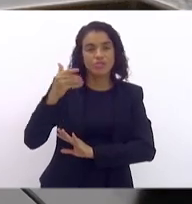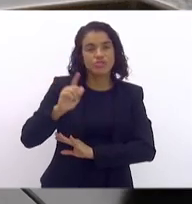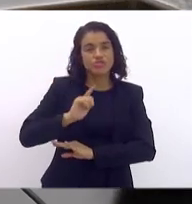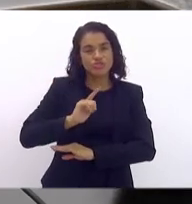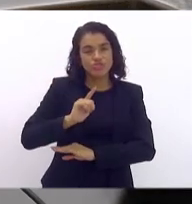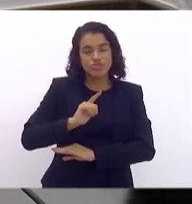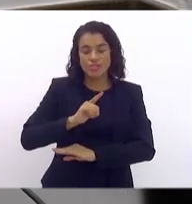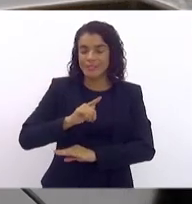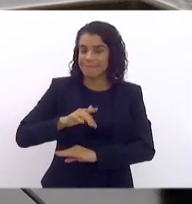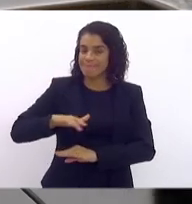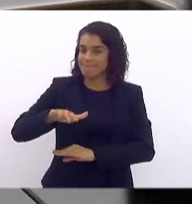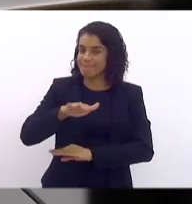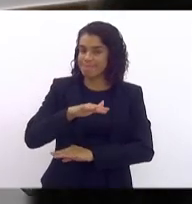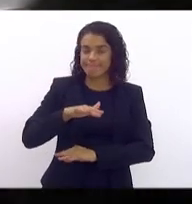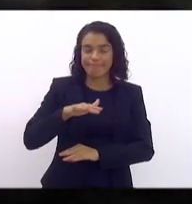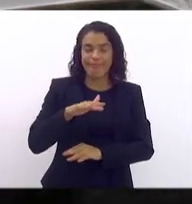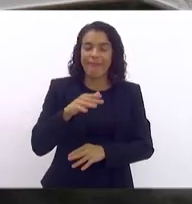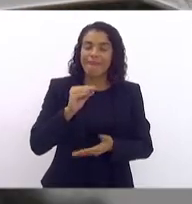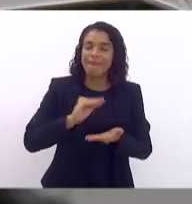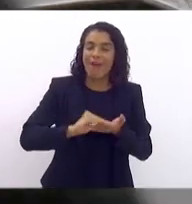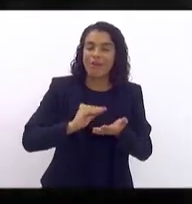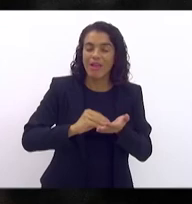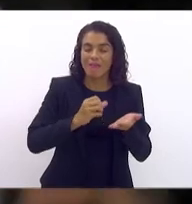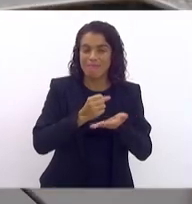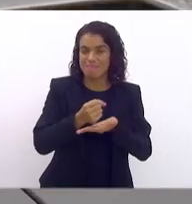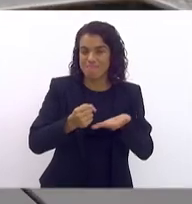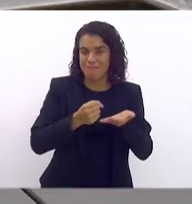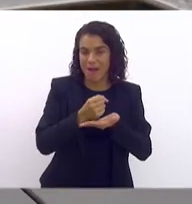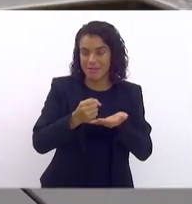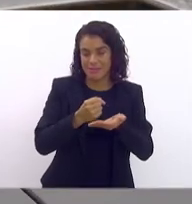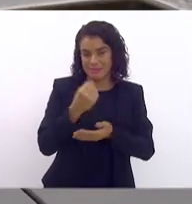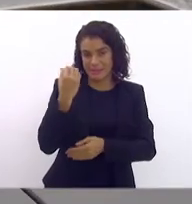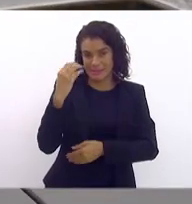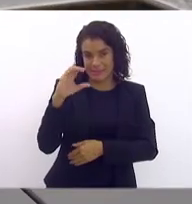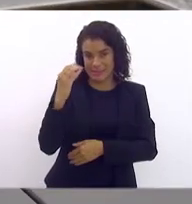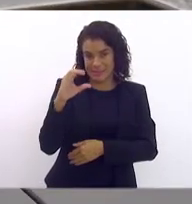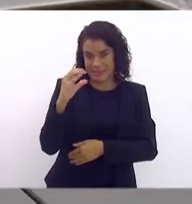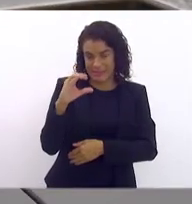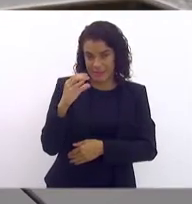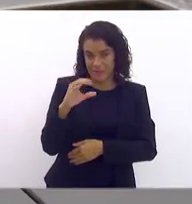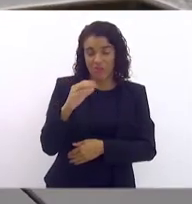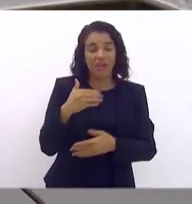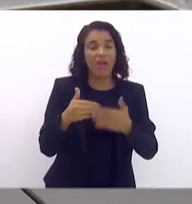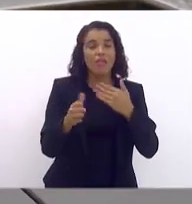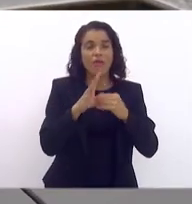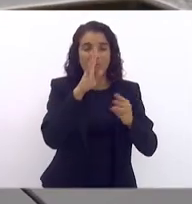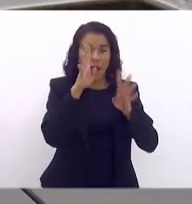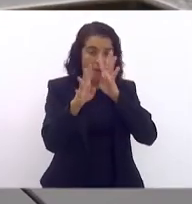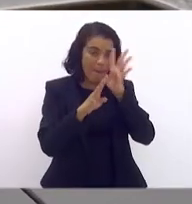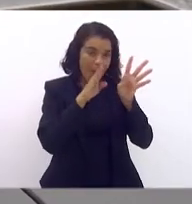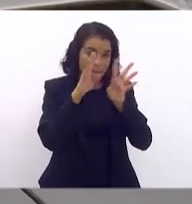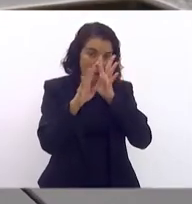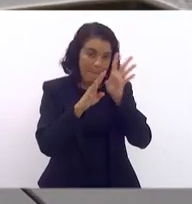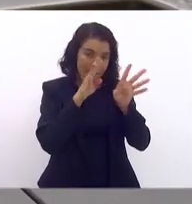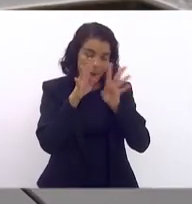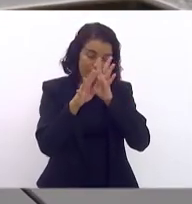probatório totalmente empírico e cada umia o tipo de